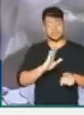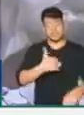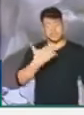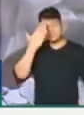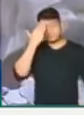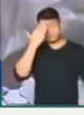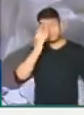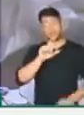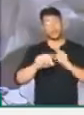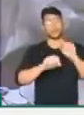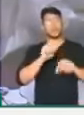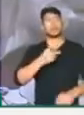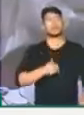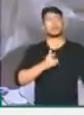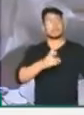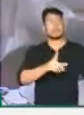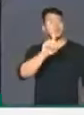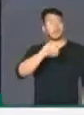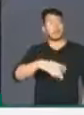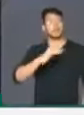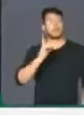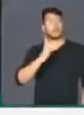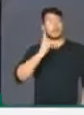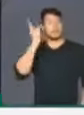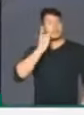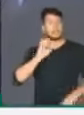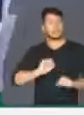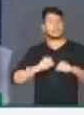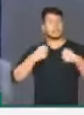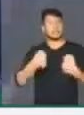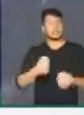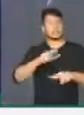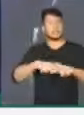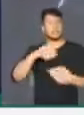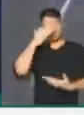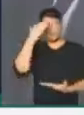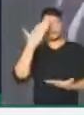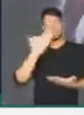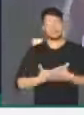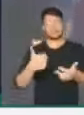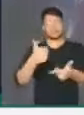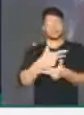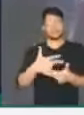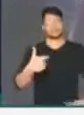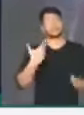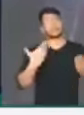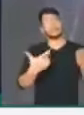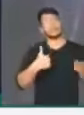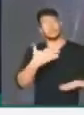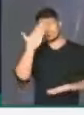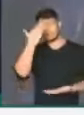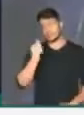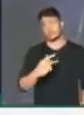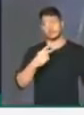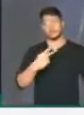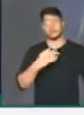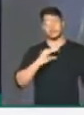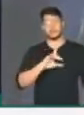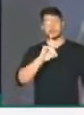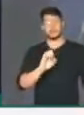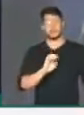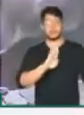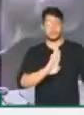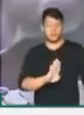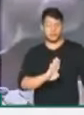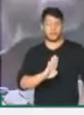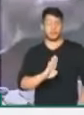vai ser e é essa deputada que luta pelo que acredita. E eu tenho certeza que o PCdoB, assim como todos os partidos, não só